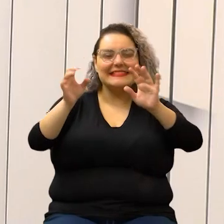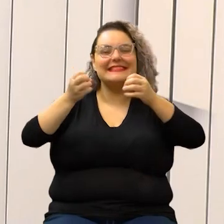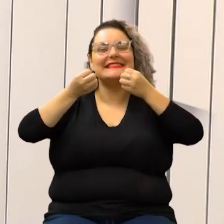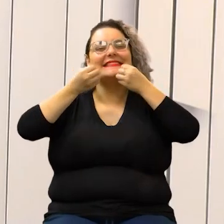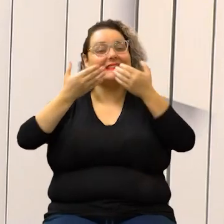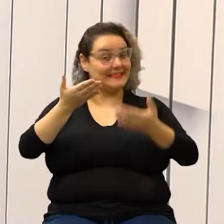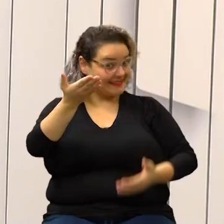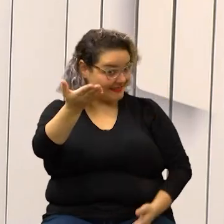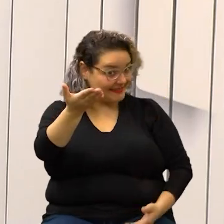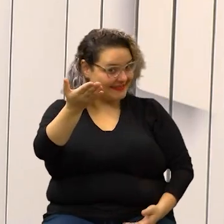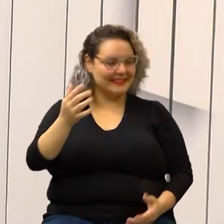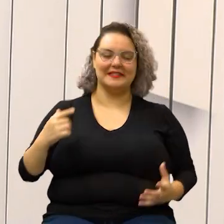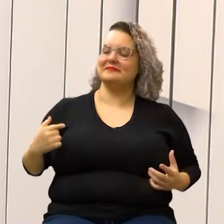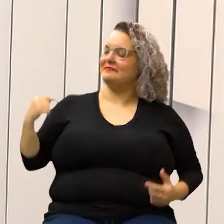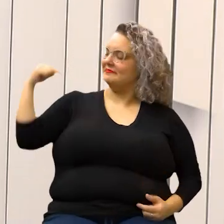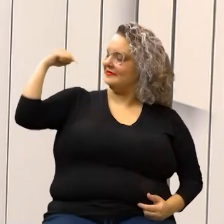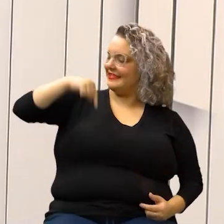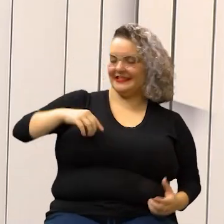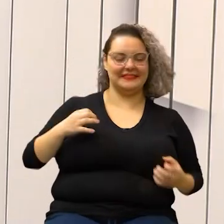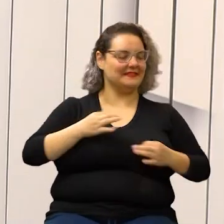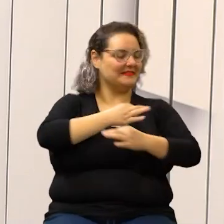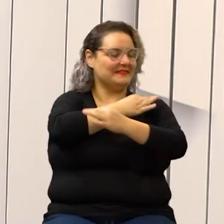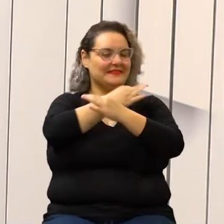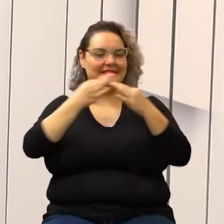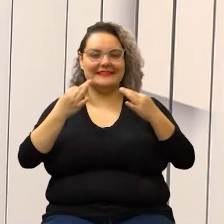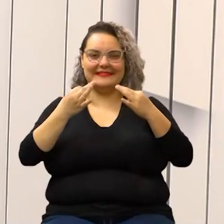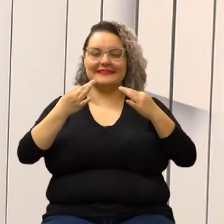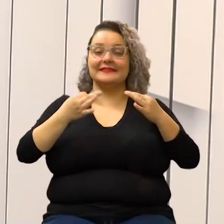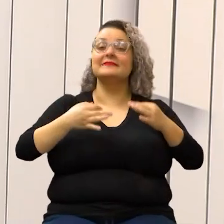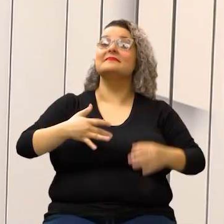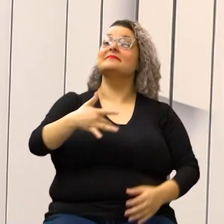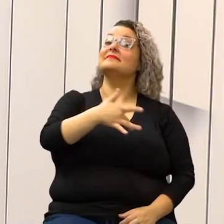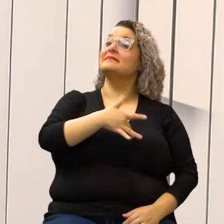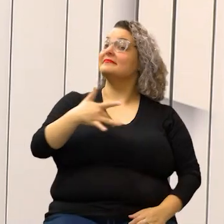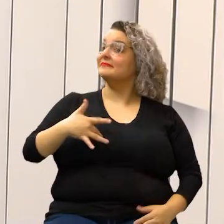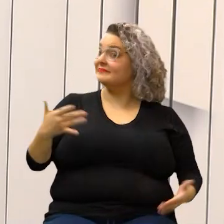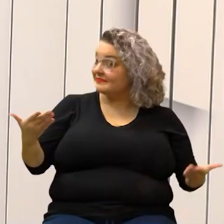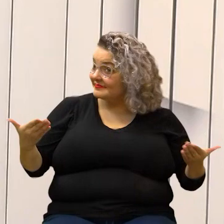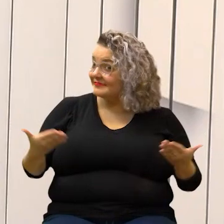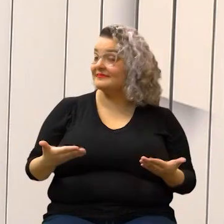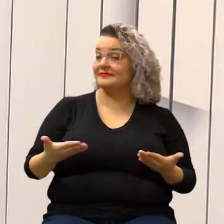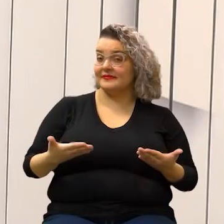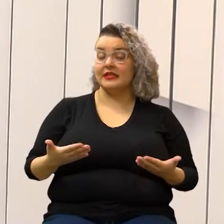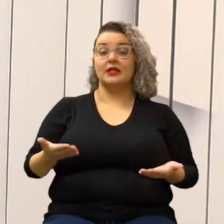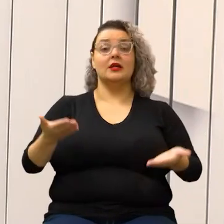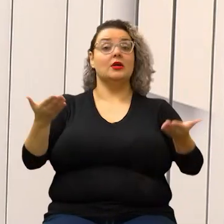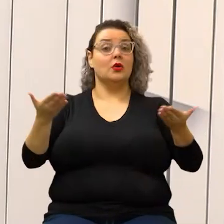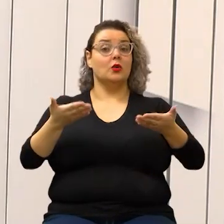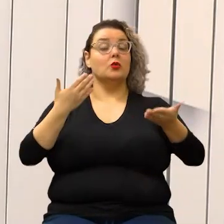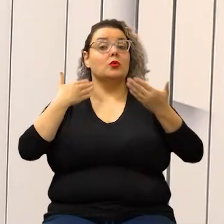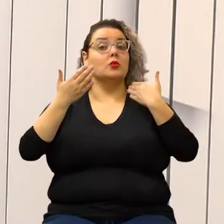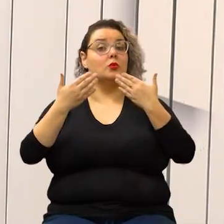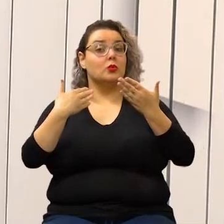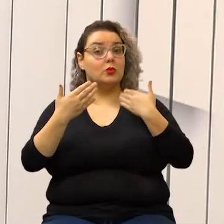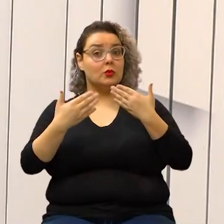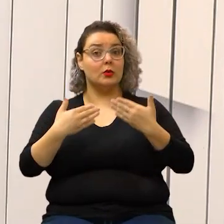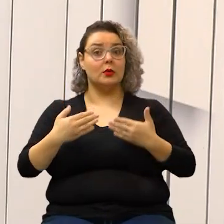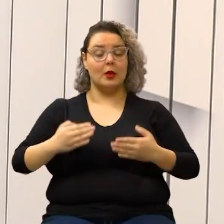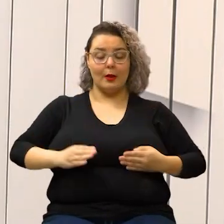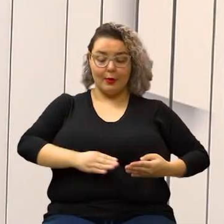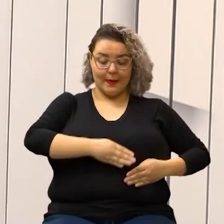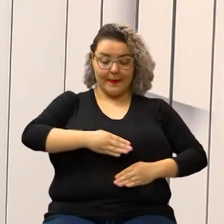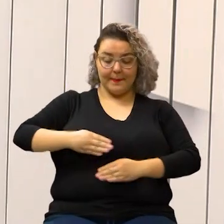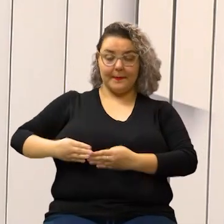Olá, tudo bem por aí? Por aqui tudo ótimo, no ar mais um Saúde Agora e hoje nós vamos falar sobre